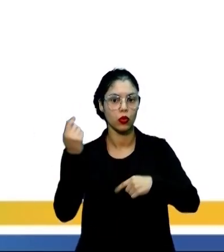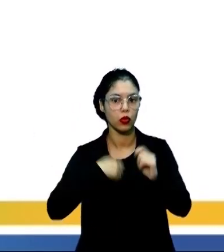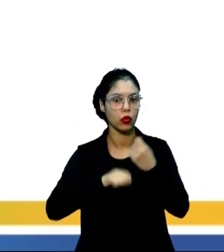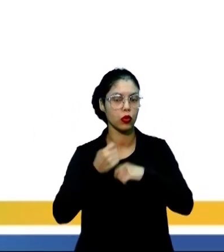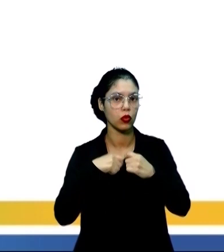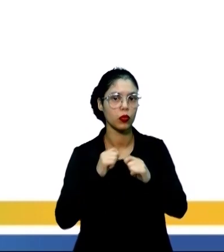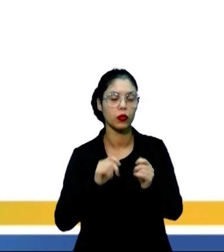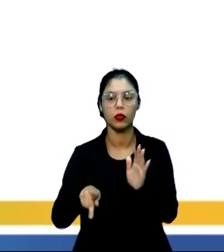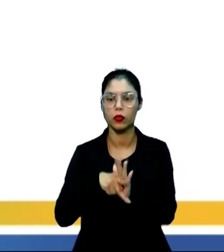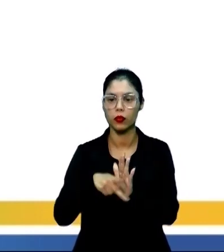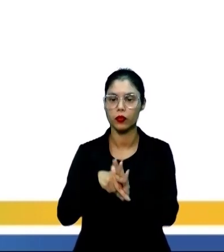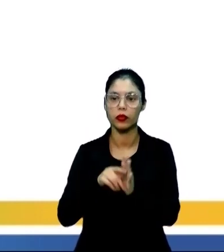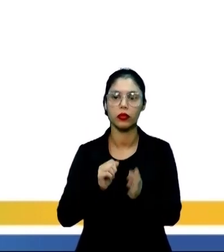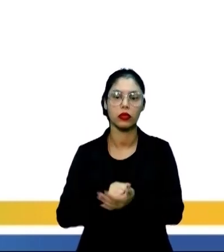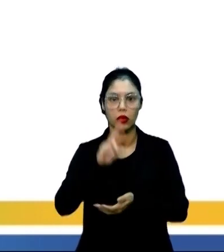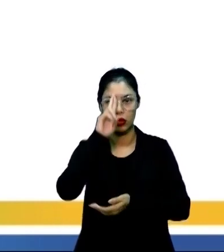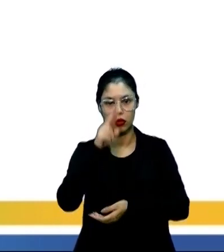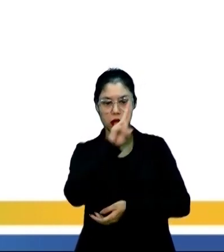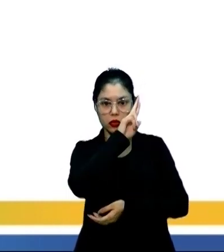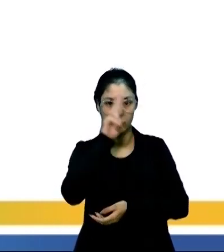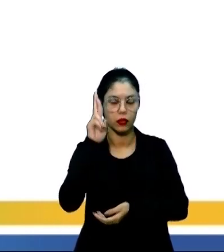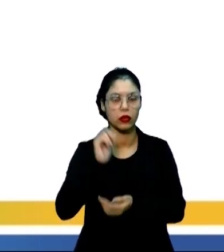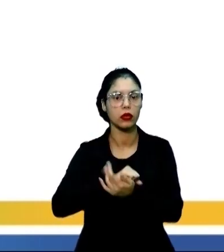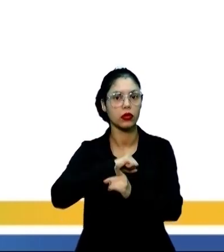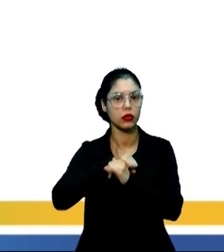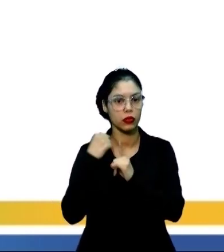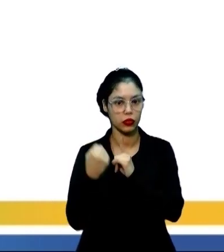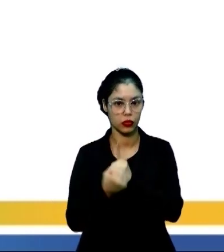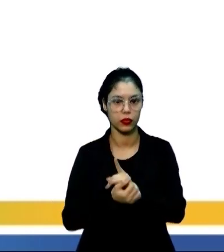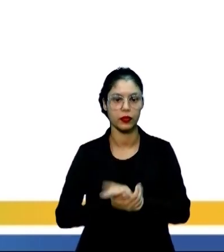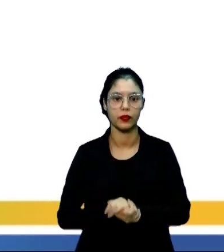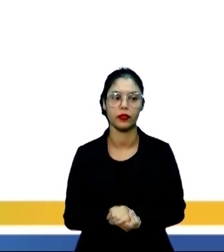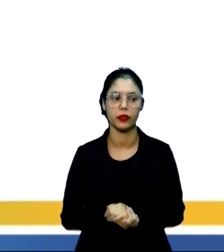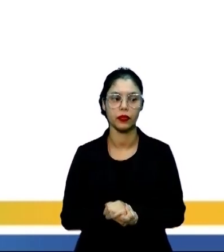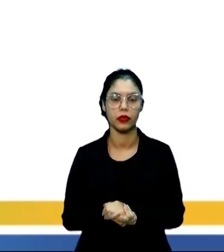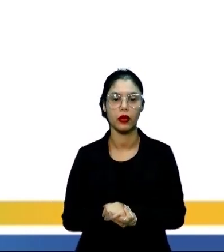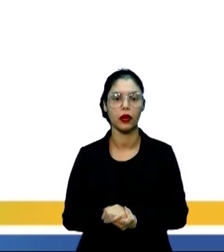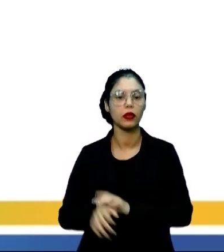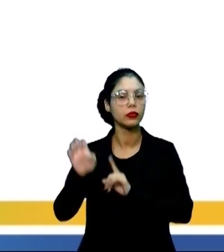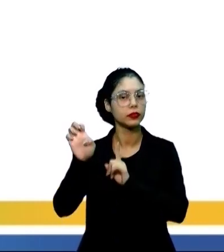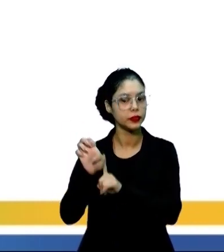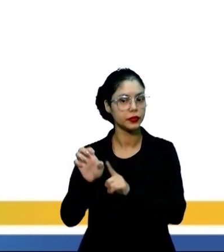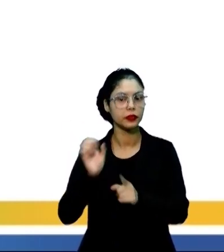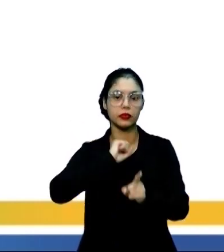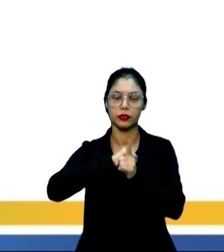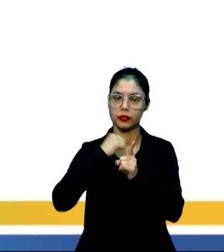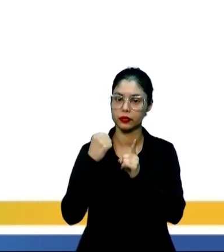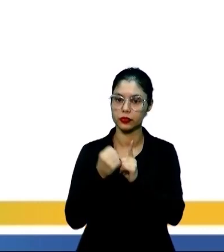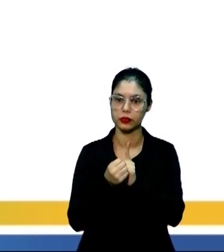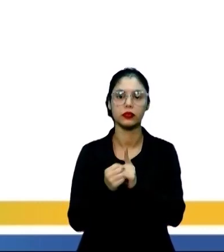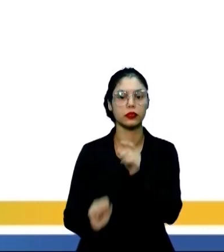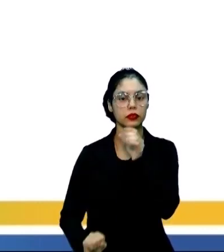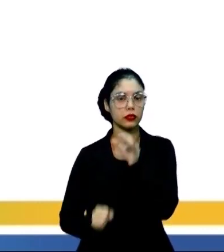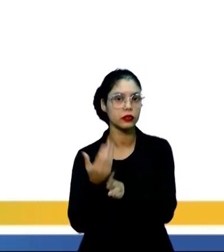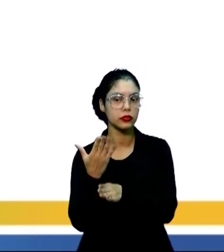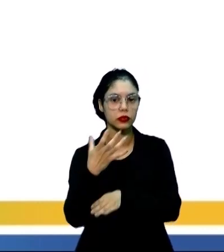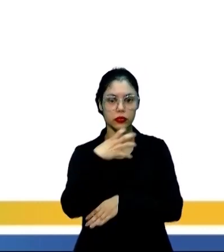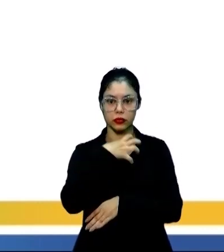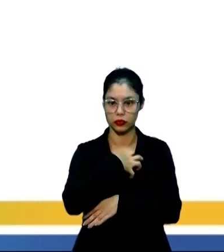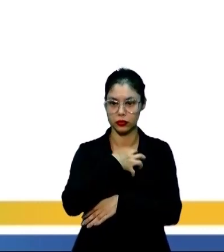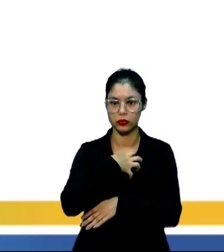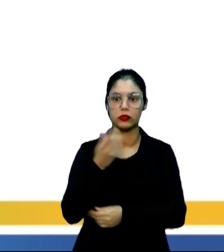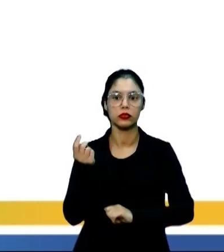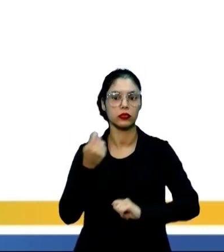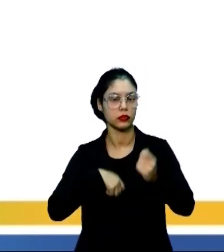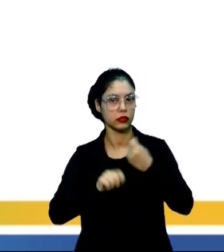dos protestantes às razões históricas e sociais. E letra E, a sociologia emerge